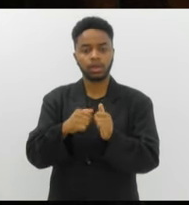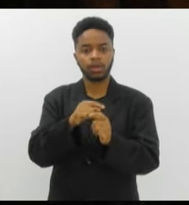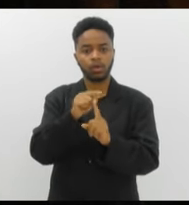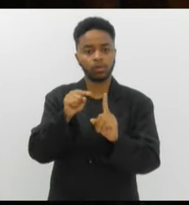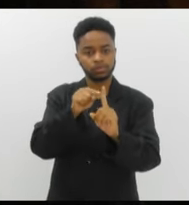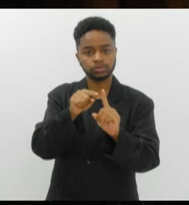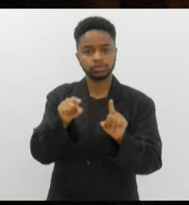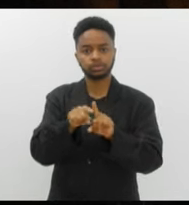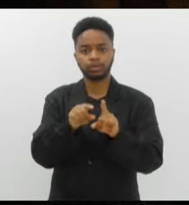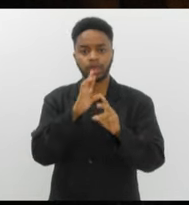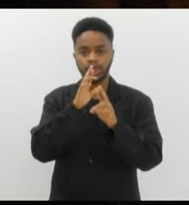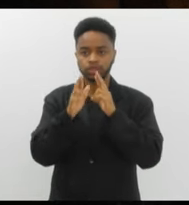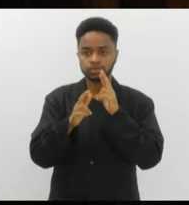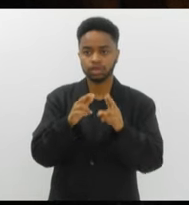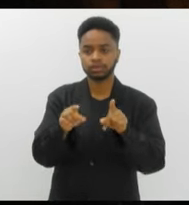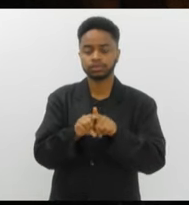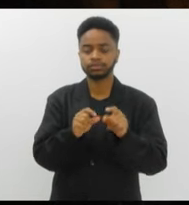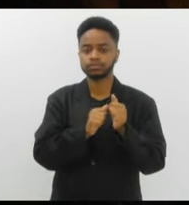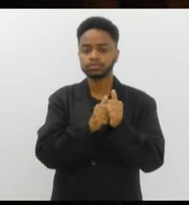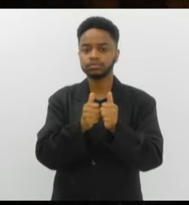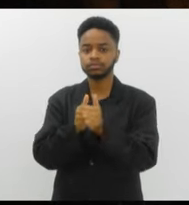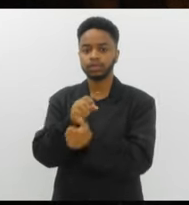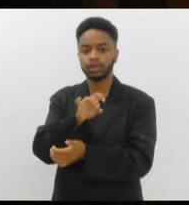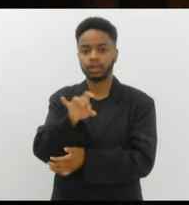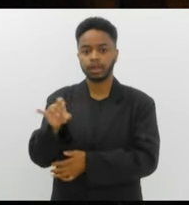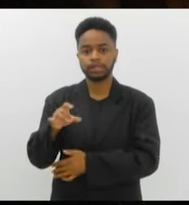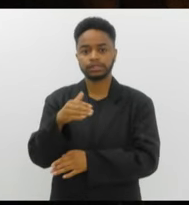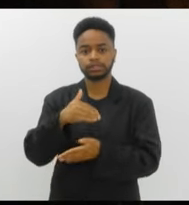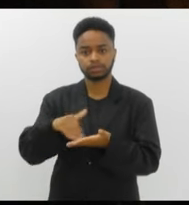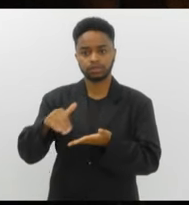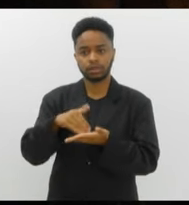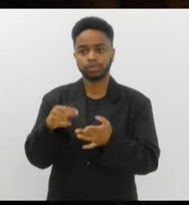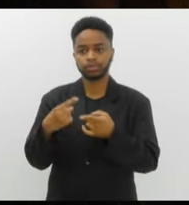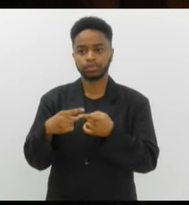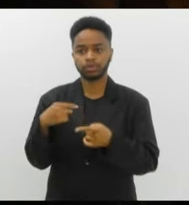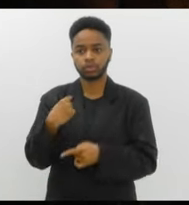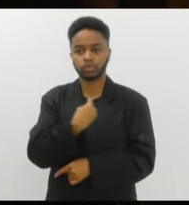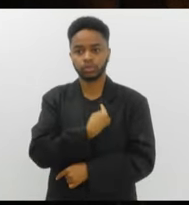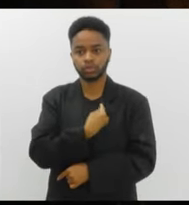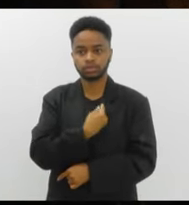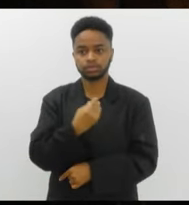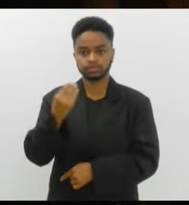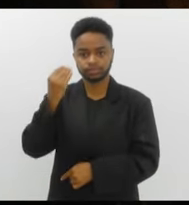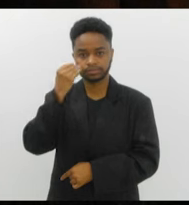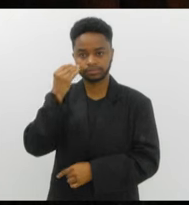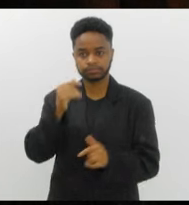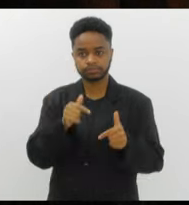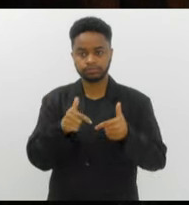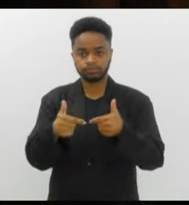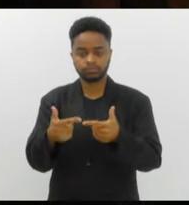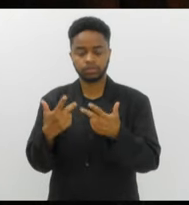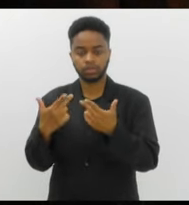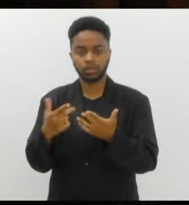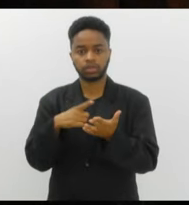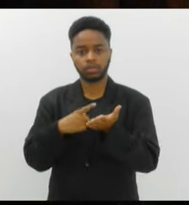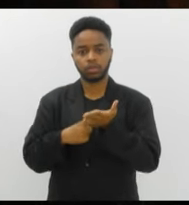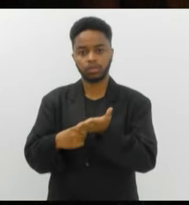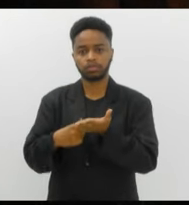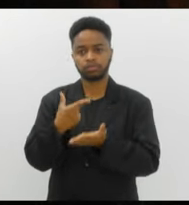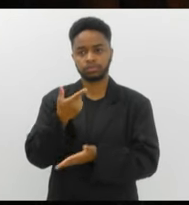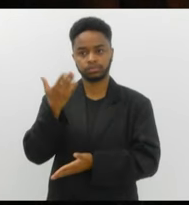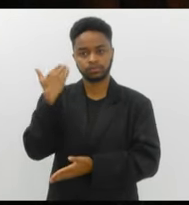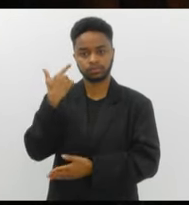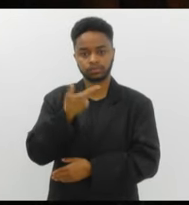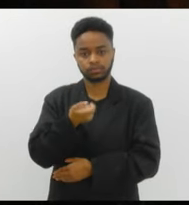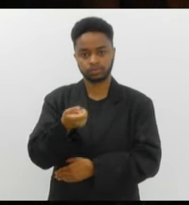resultados, acompanhando cada uma das secretarias, para que a gente pudesse cumprir aquilo que a gente se comprometeu com a população em 2020,